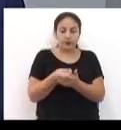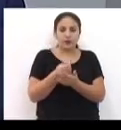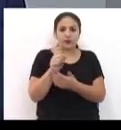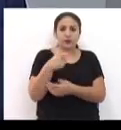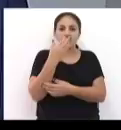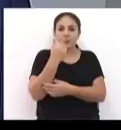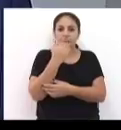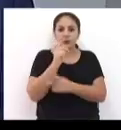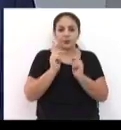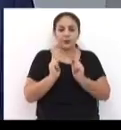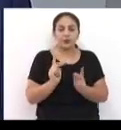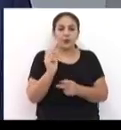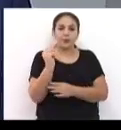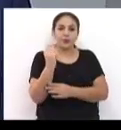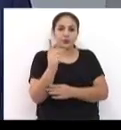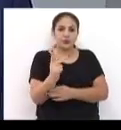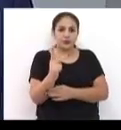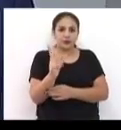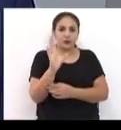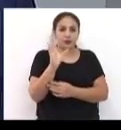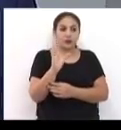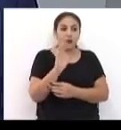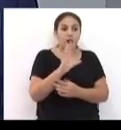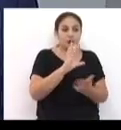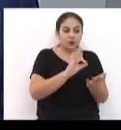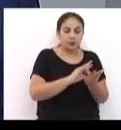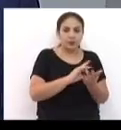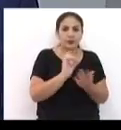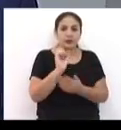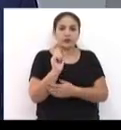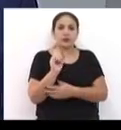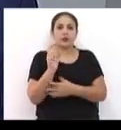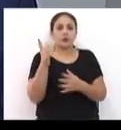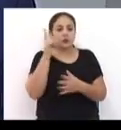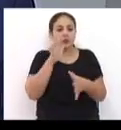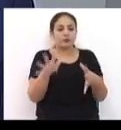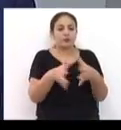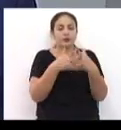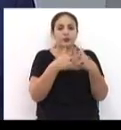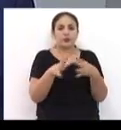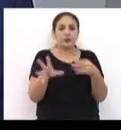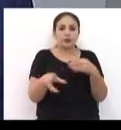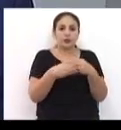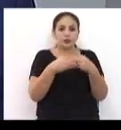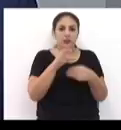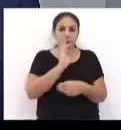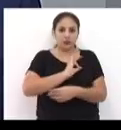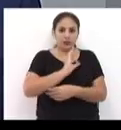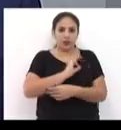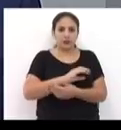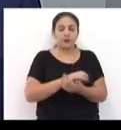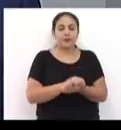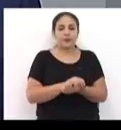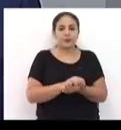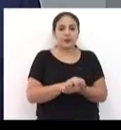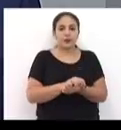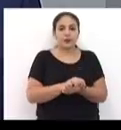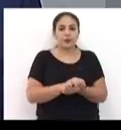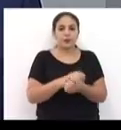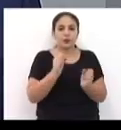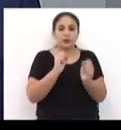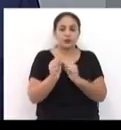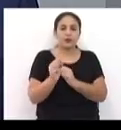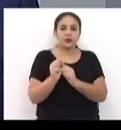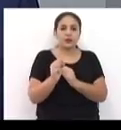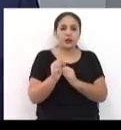para quem era aposentado, que é aposentado atualmente, e para integralizar nas futuras aposentadorias a ser aportado